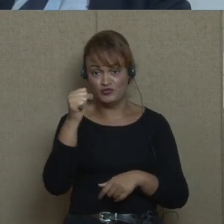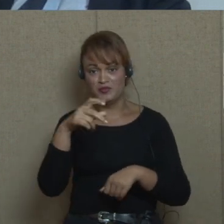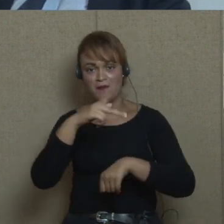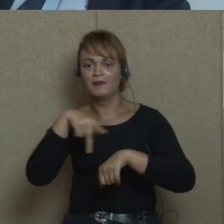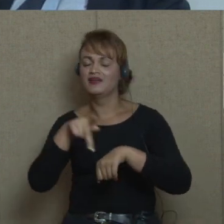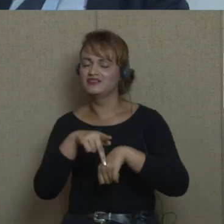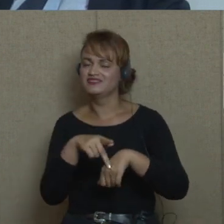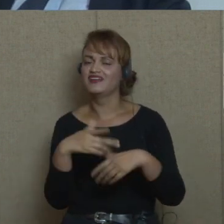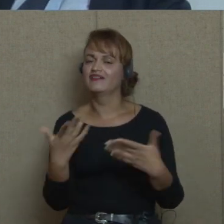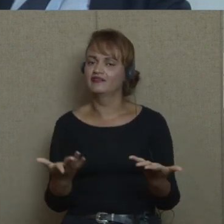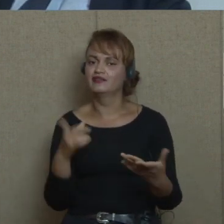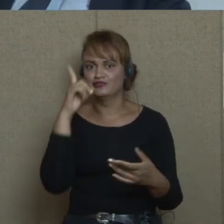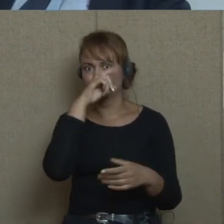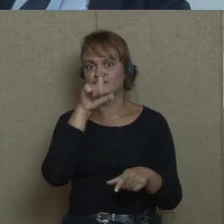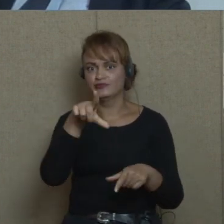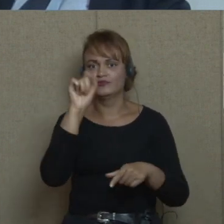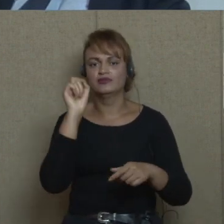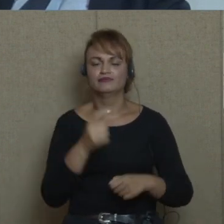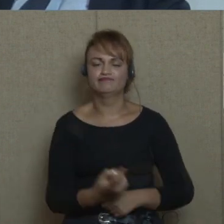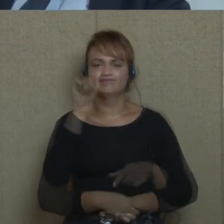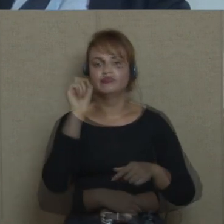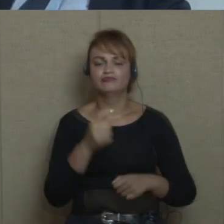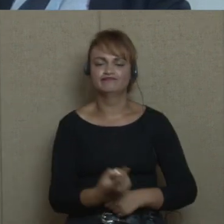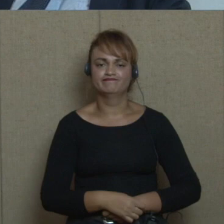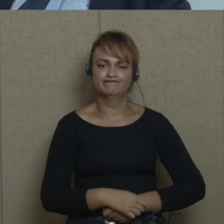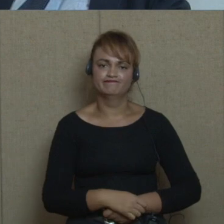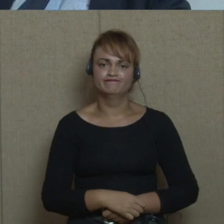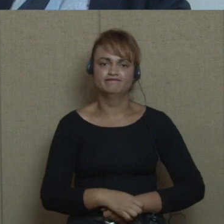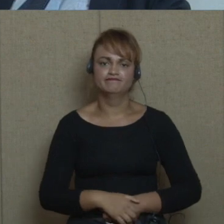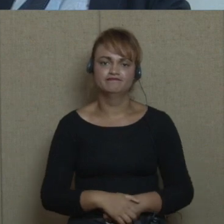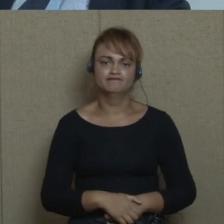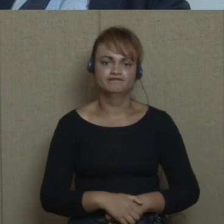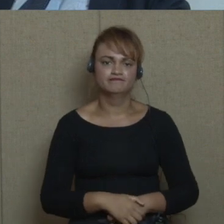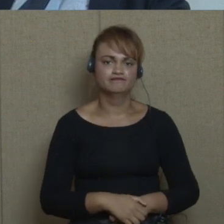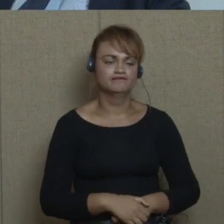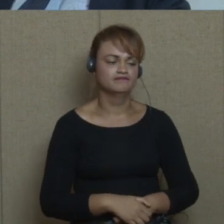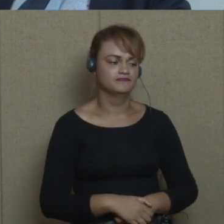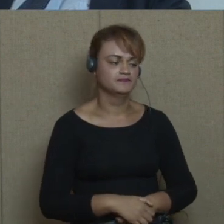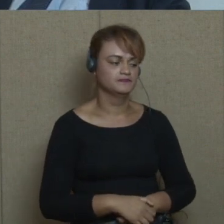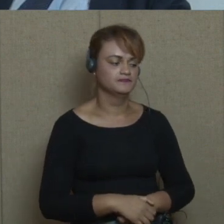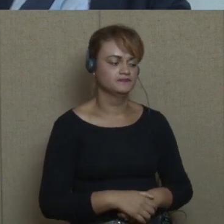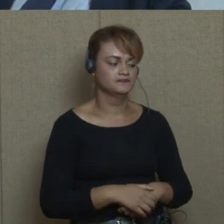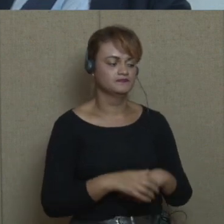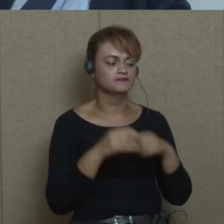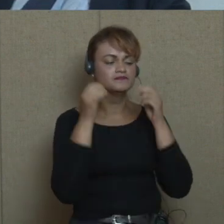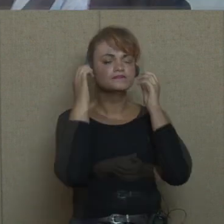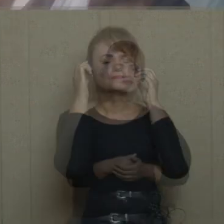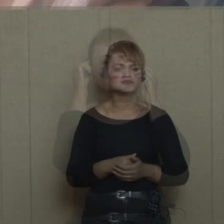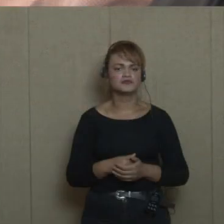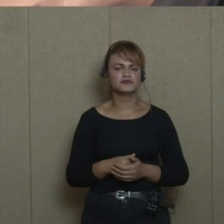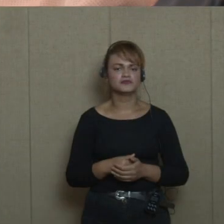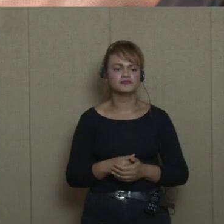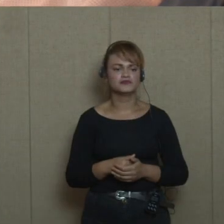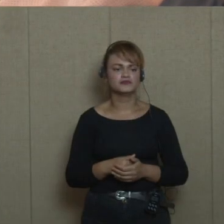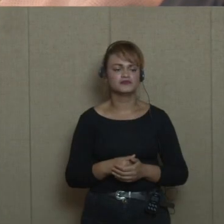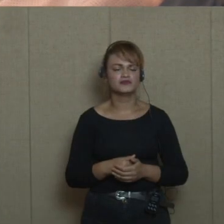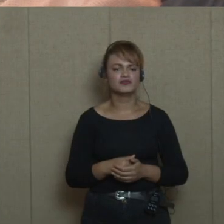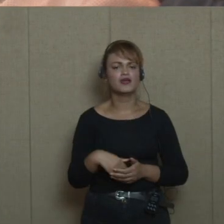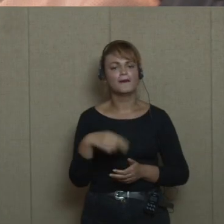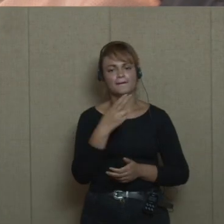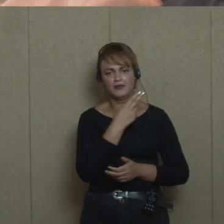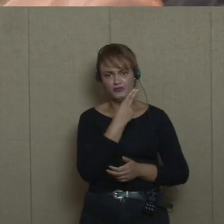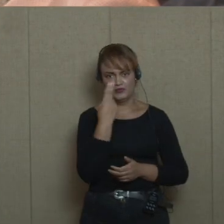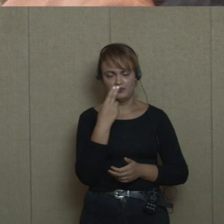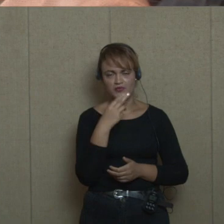aí é um pouco mais complicado. Alguma outra pergunta? My name is